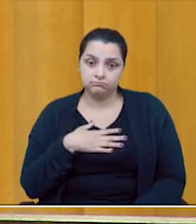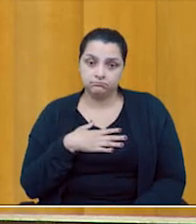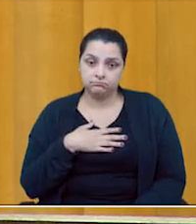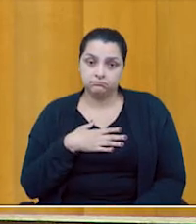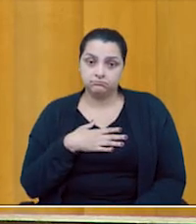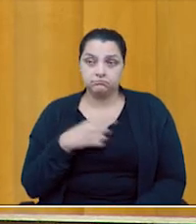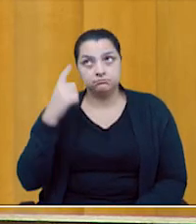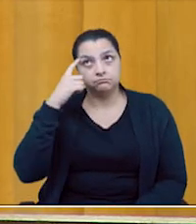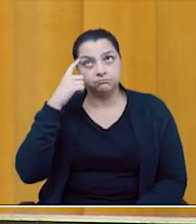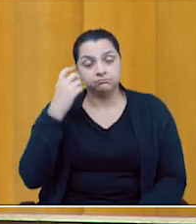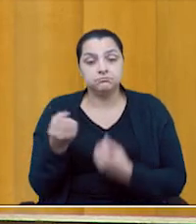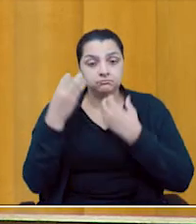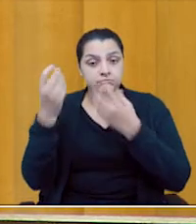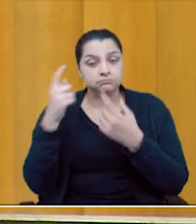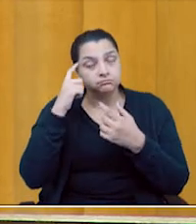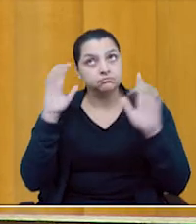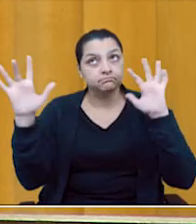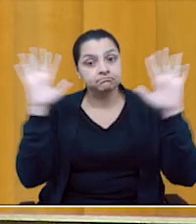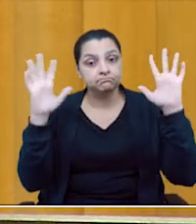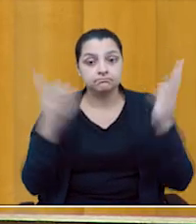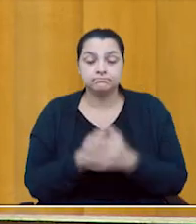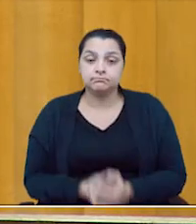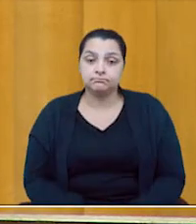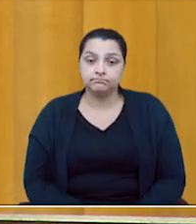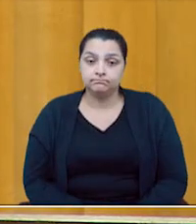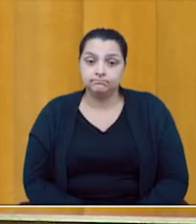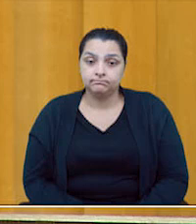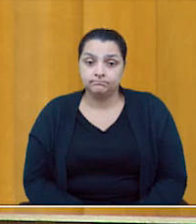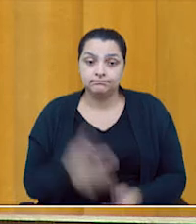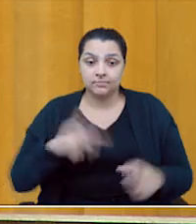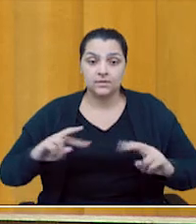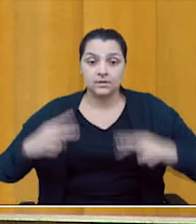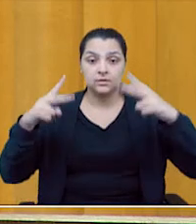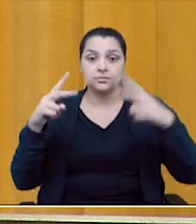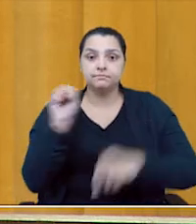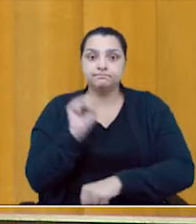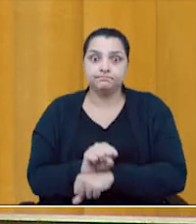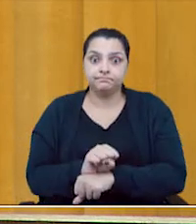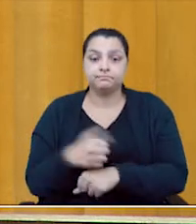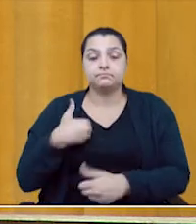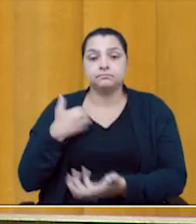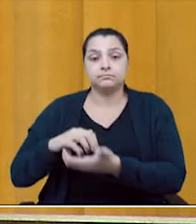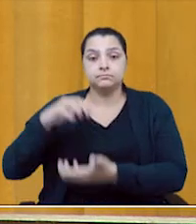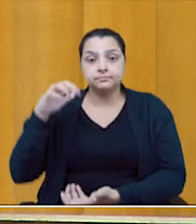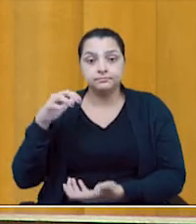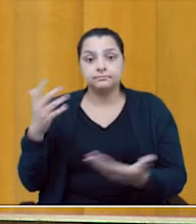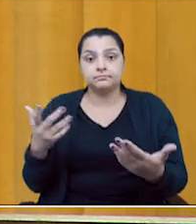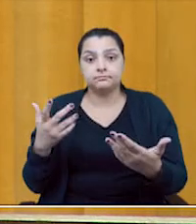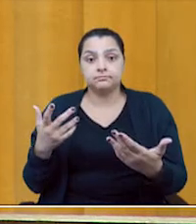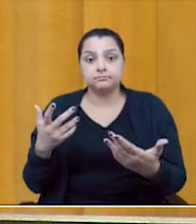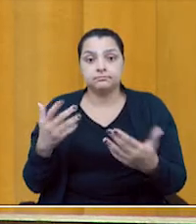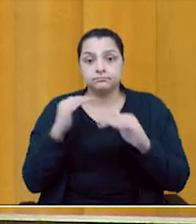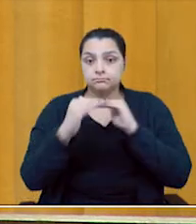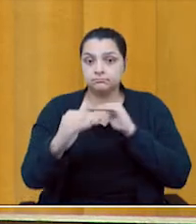dados. Isso está relacionado à estagnação das carreiras e ao envelhecimento e à imobilidade vertical e horizontal, porque não é só